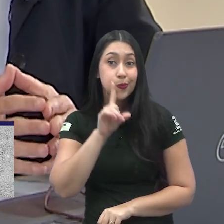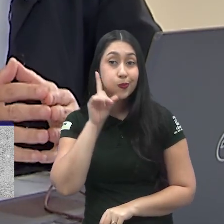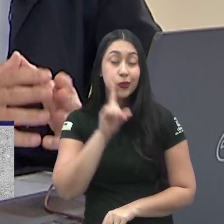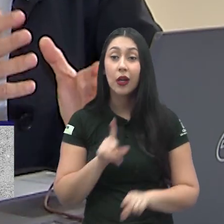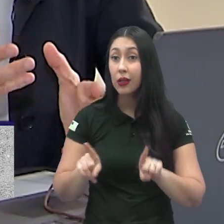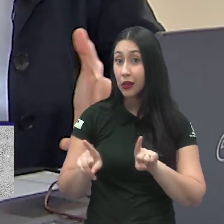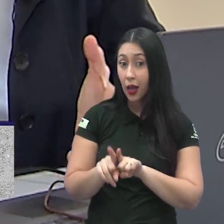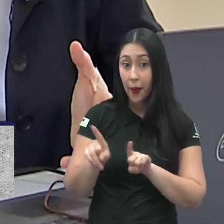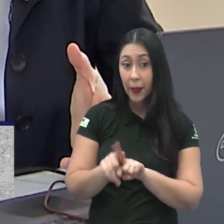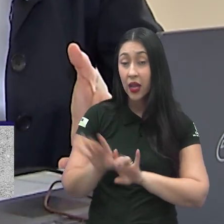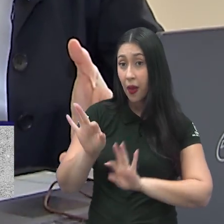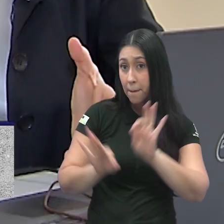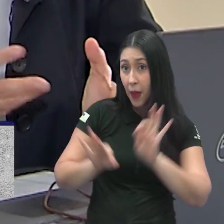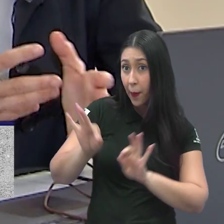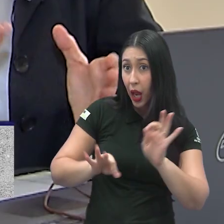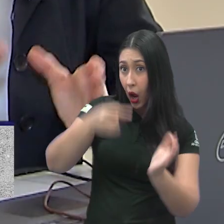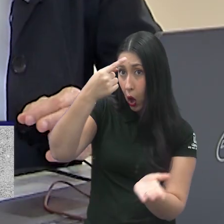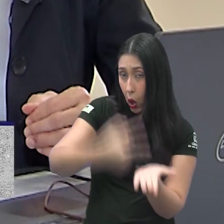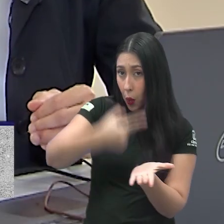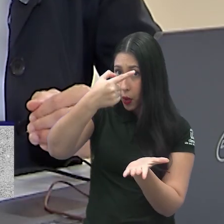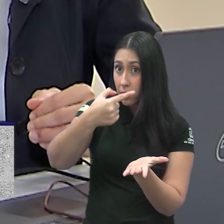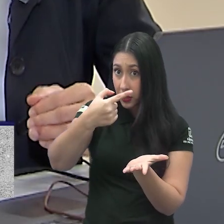vai fazer o booking, né, que é o